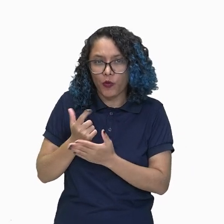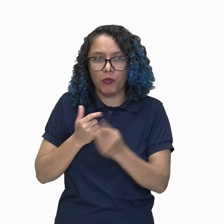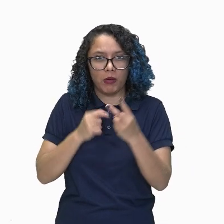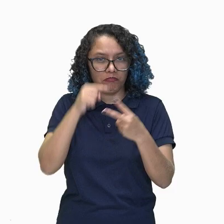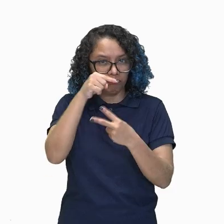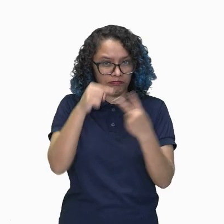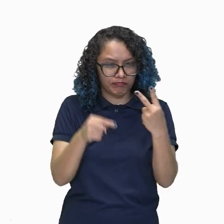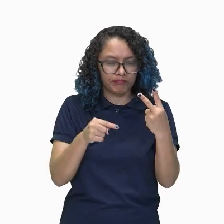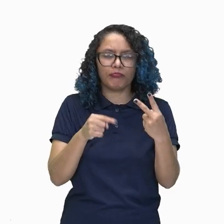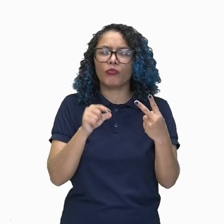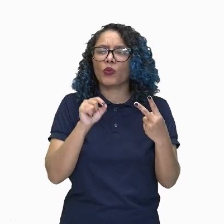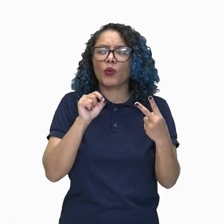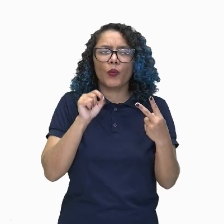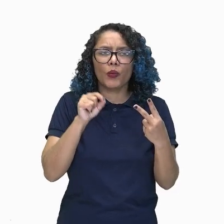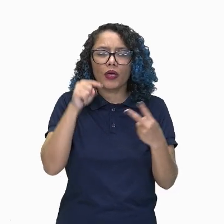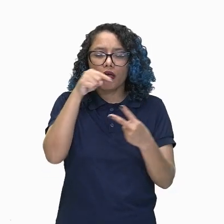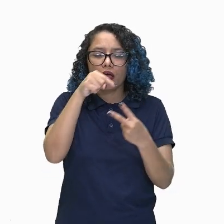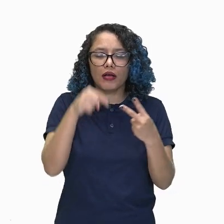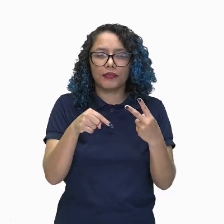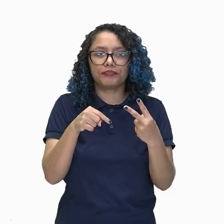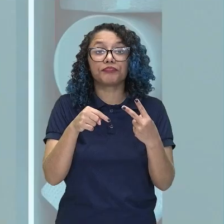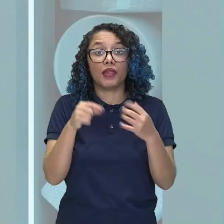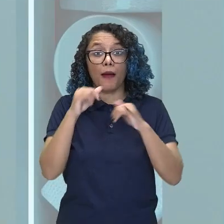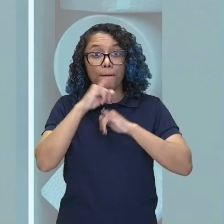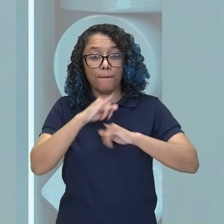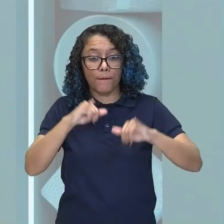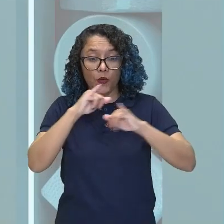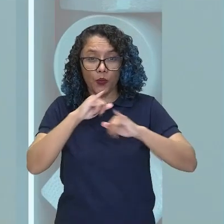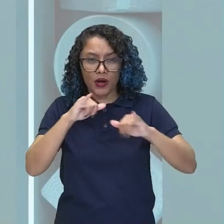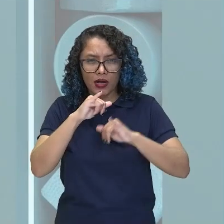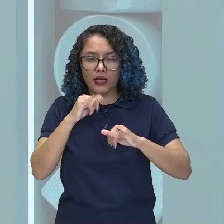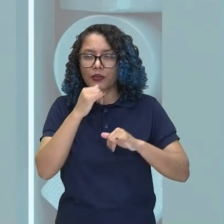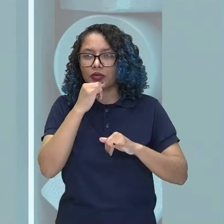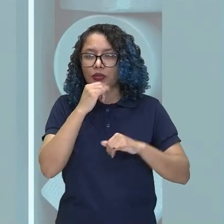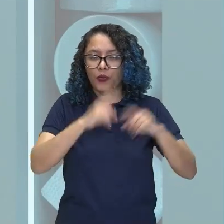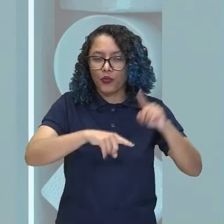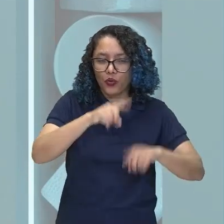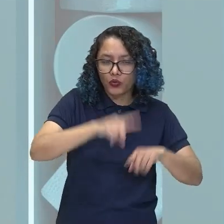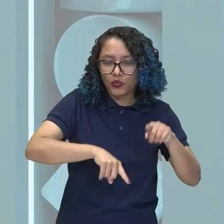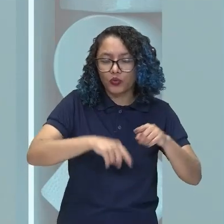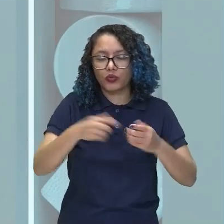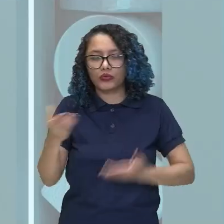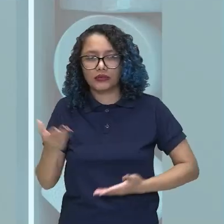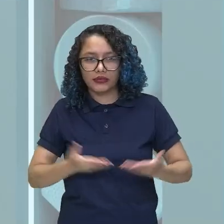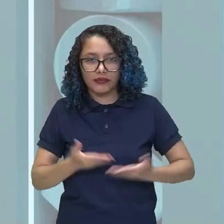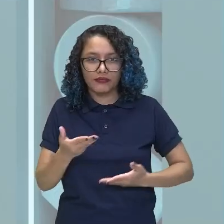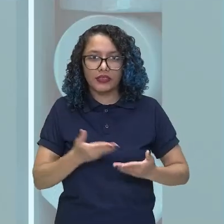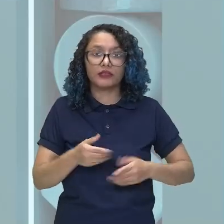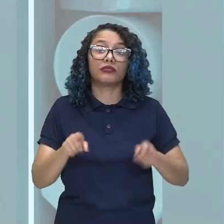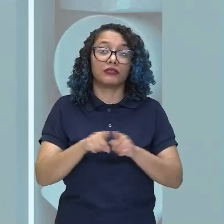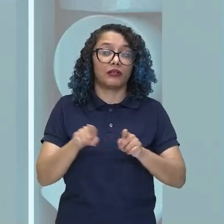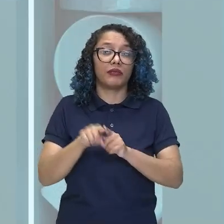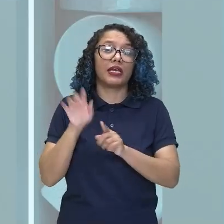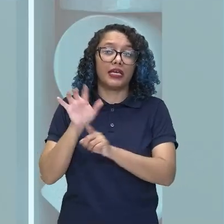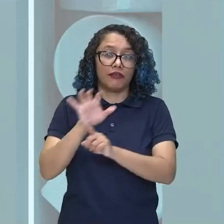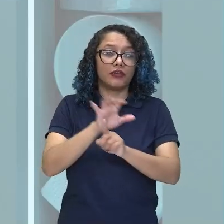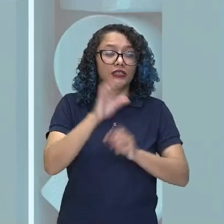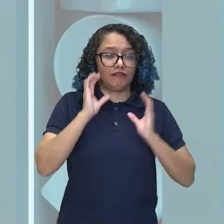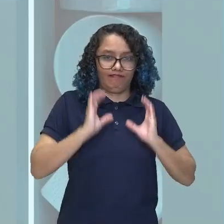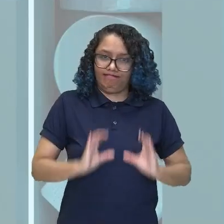quê? Porque essas propagandas de produtos e serviços, elas também vão influenciar no